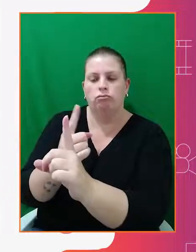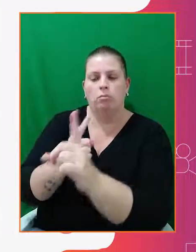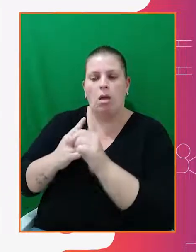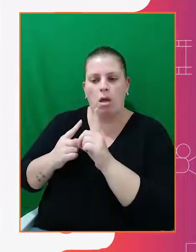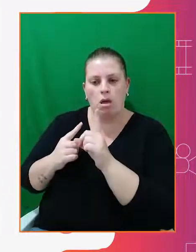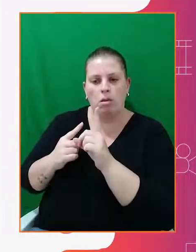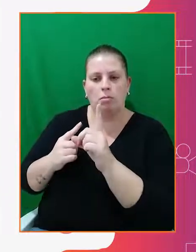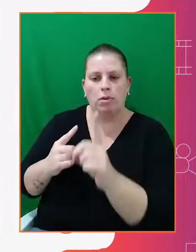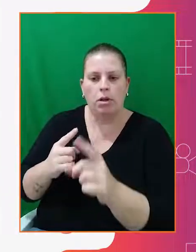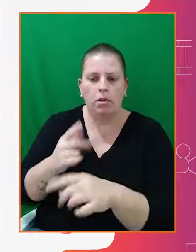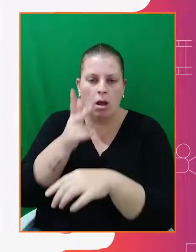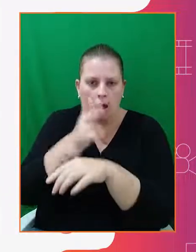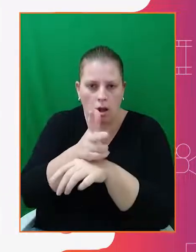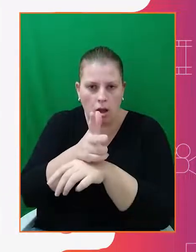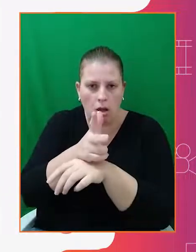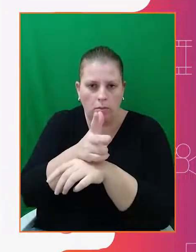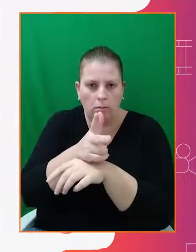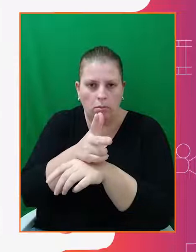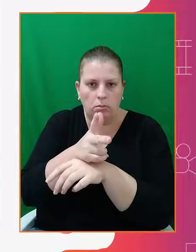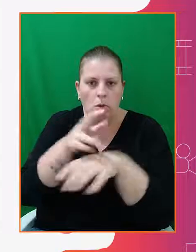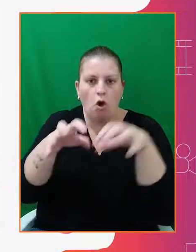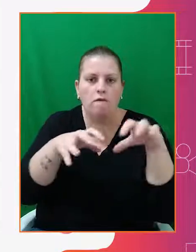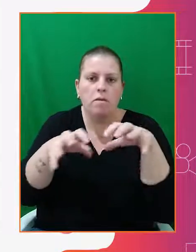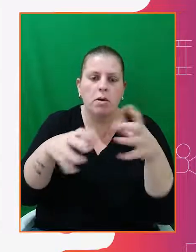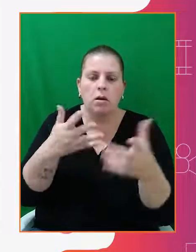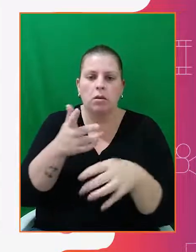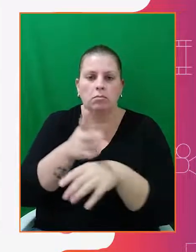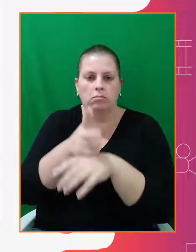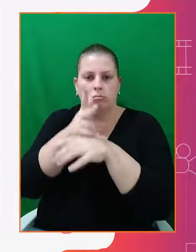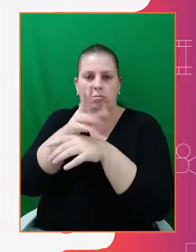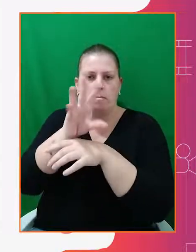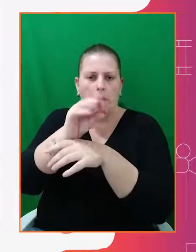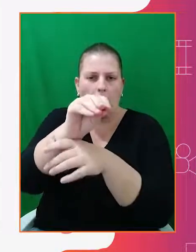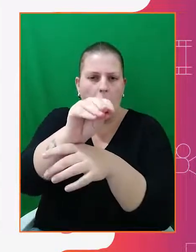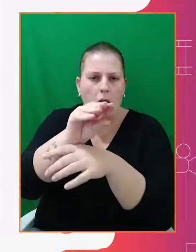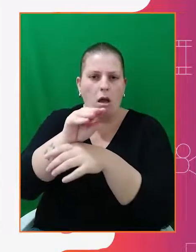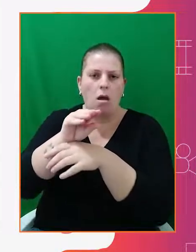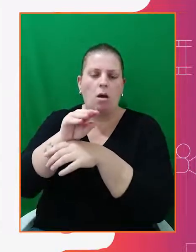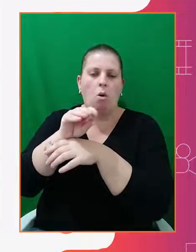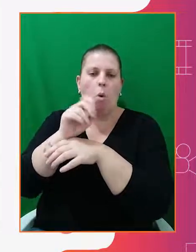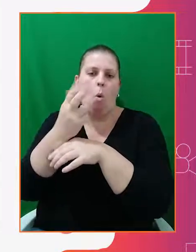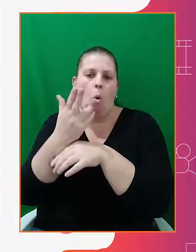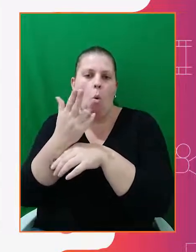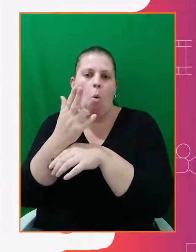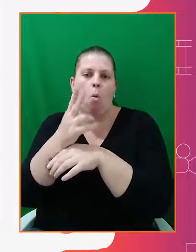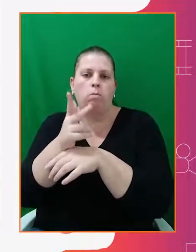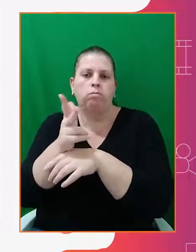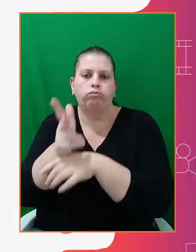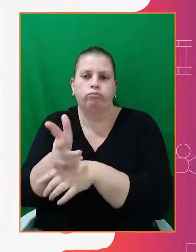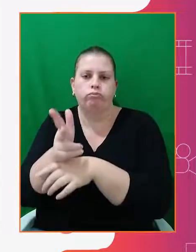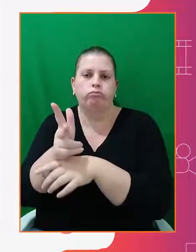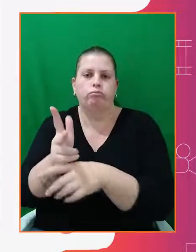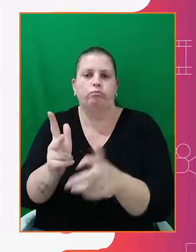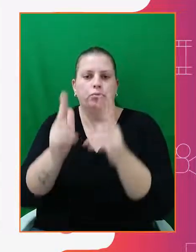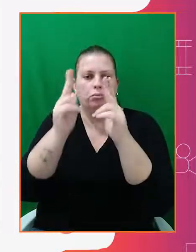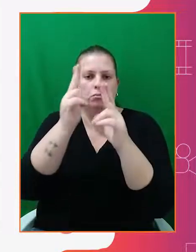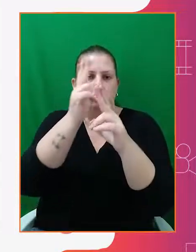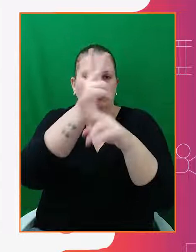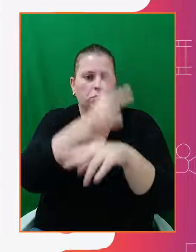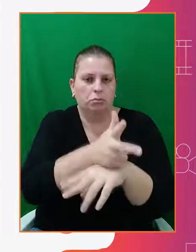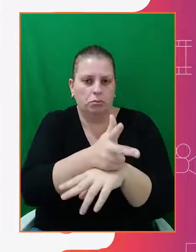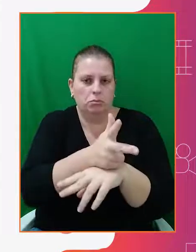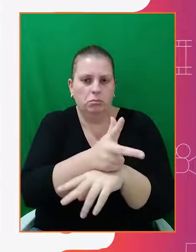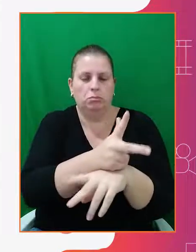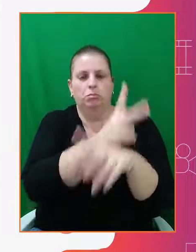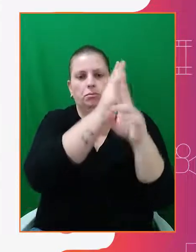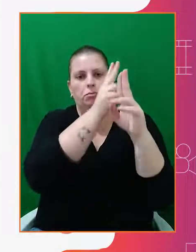cena, os movimentos de câmera que podem ser indicados através de flechas, né, e as transições que podem ser escritas